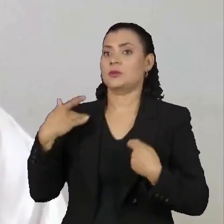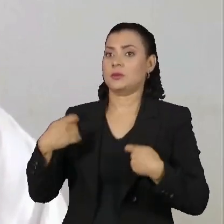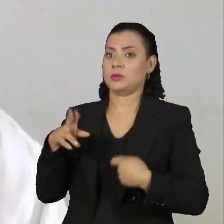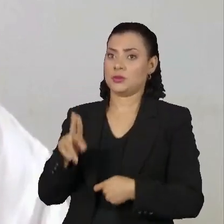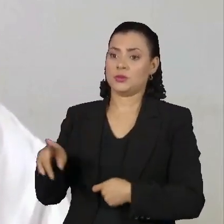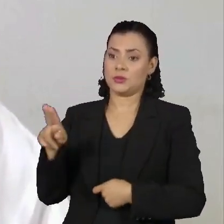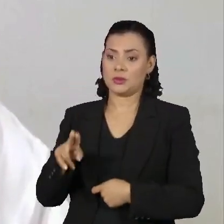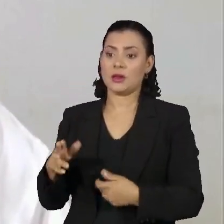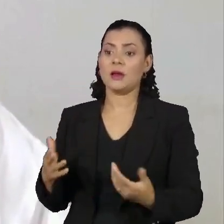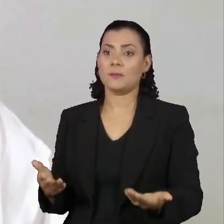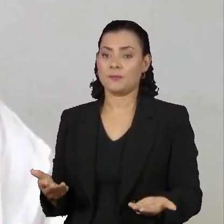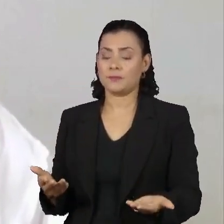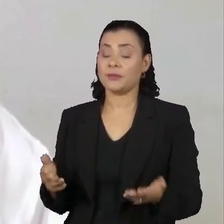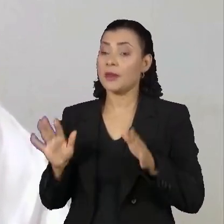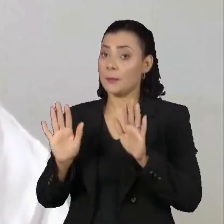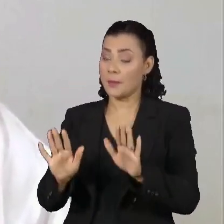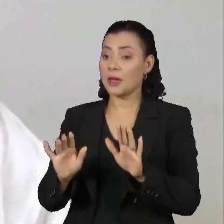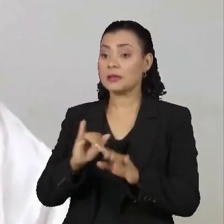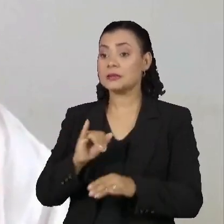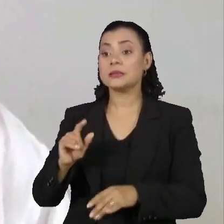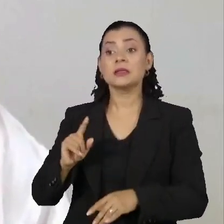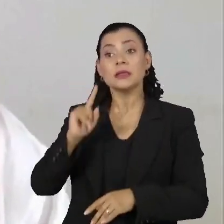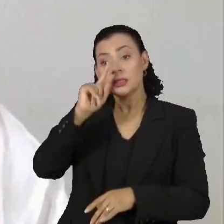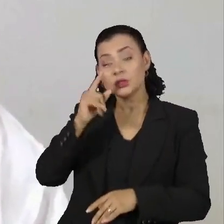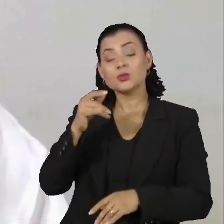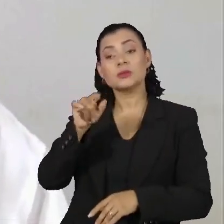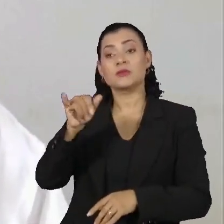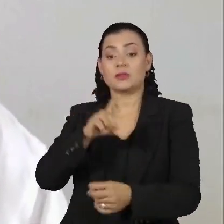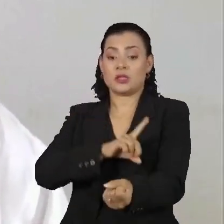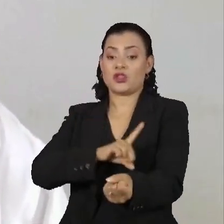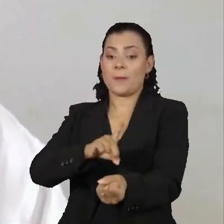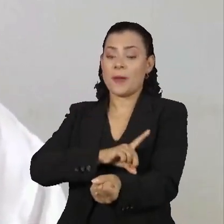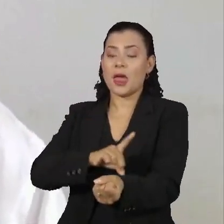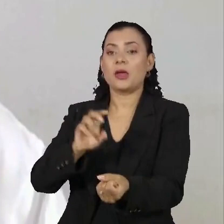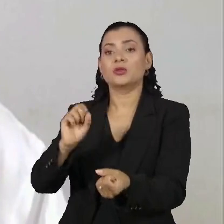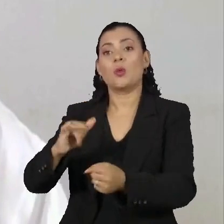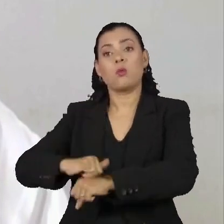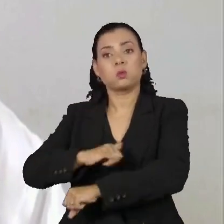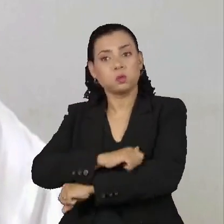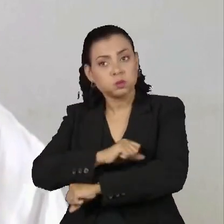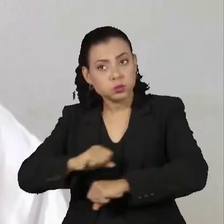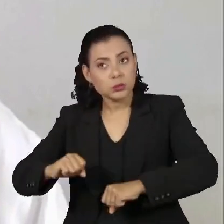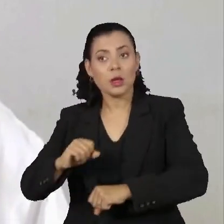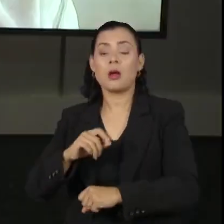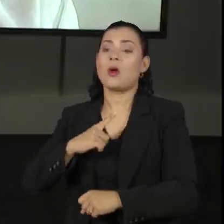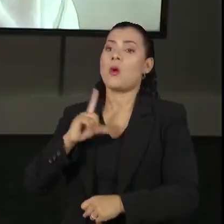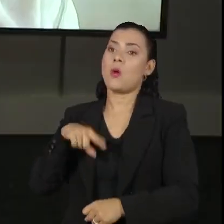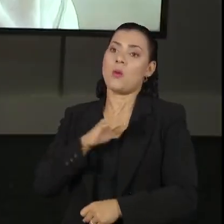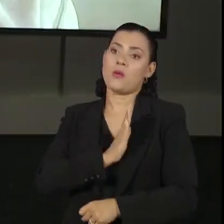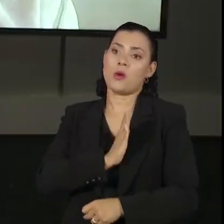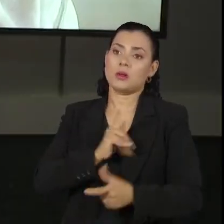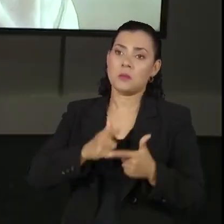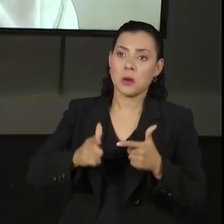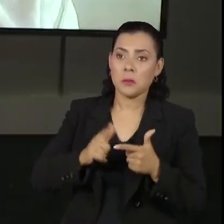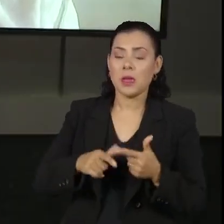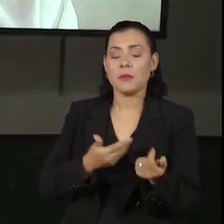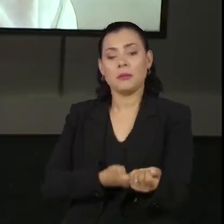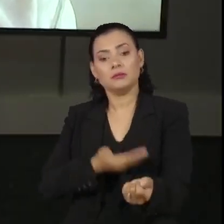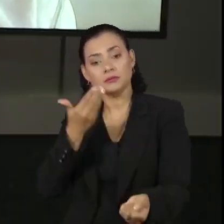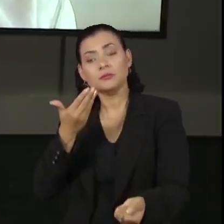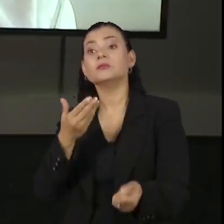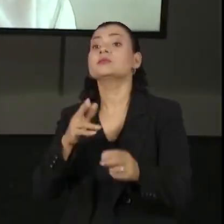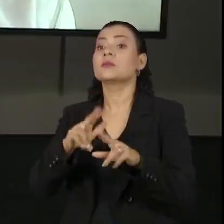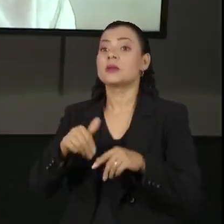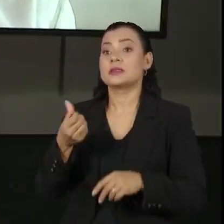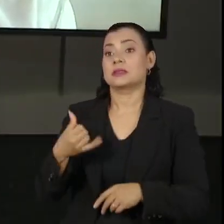se você tiver algum grupo de risco, se você for diabético, obeso, hipertenso, tiver mais de 65 anos